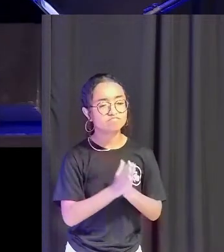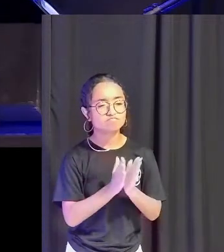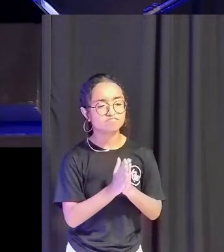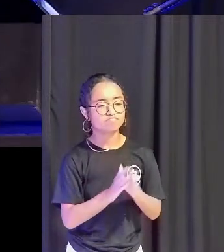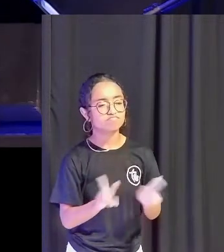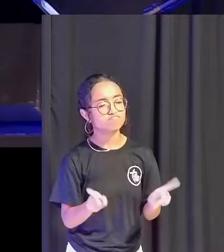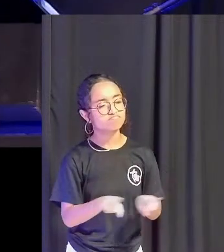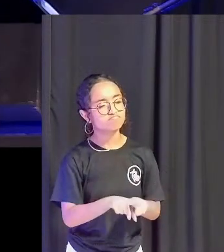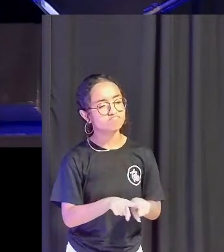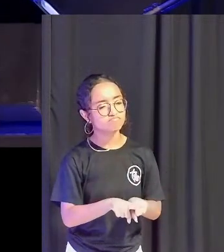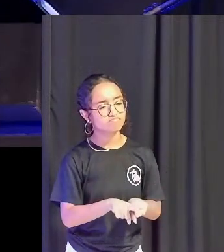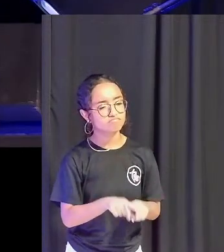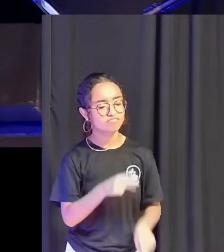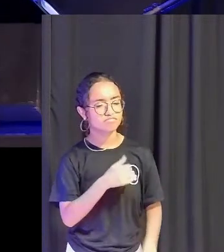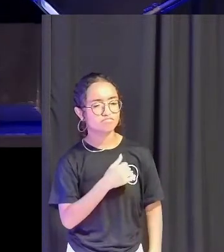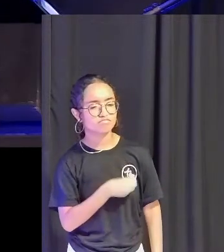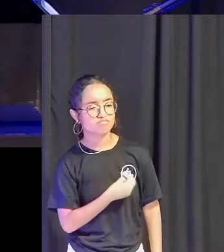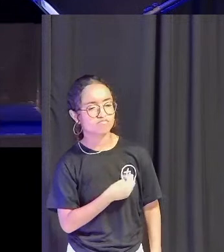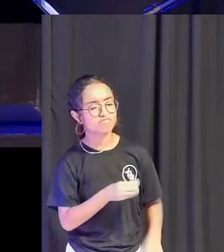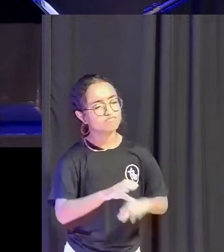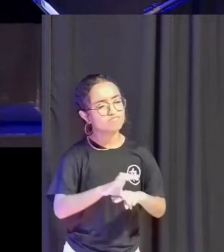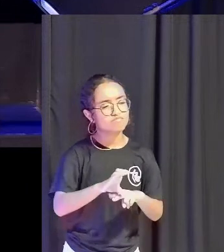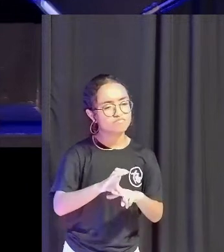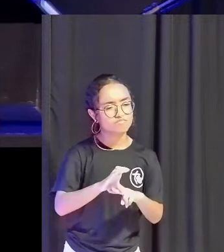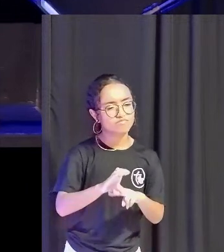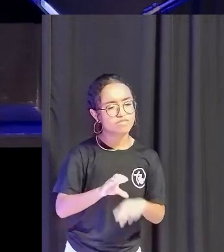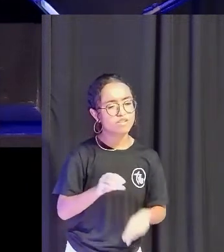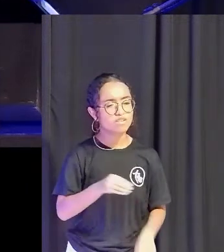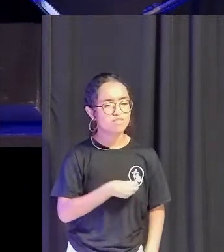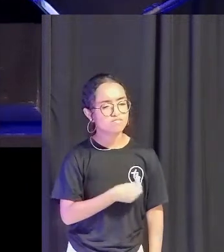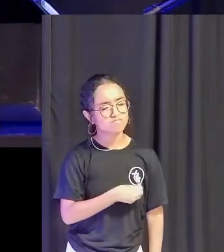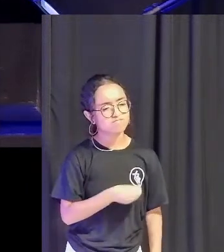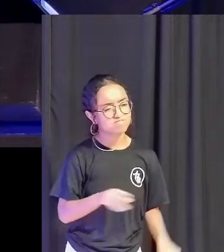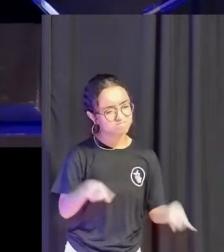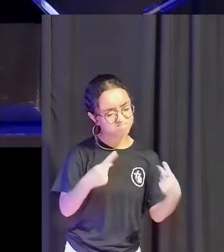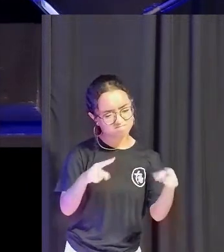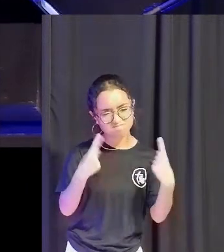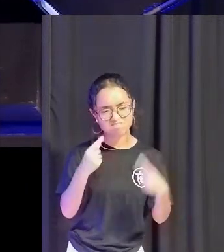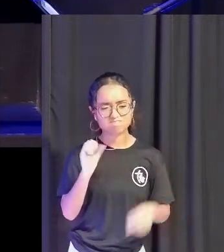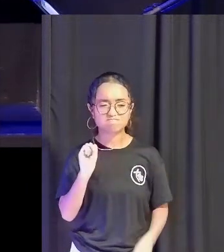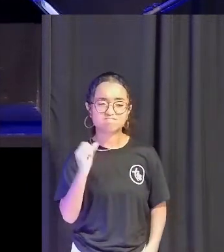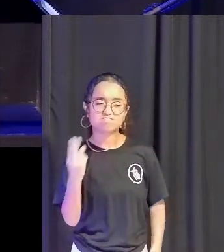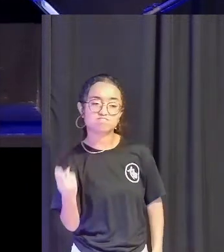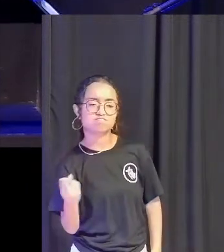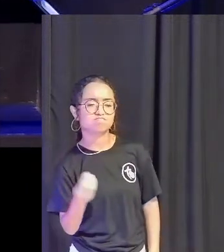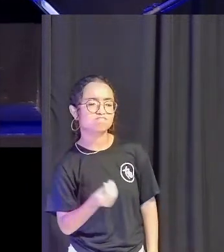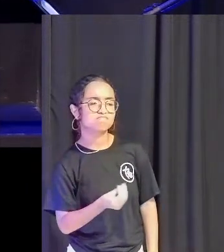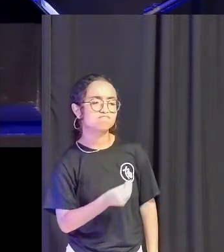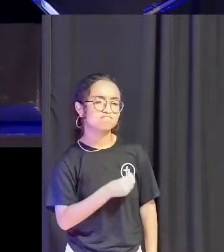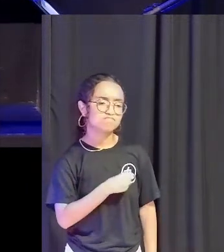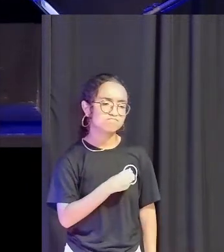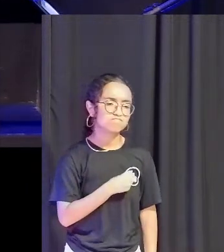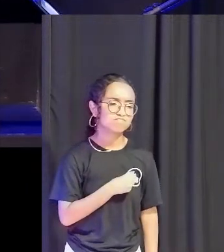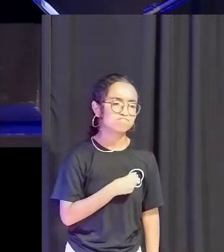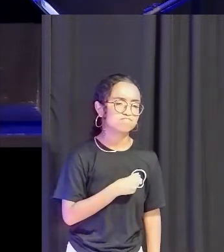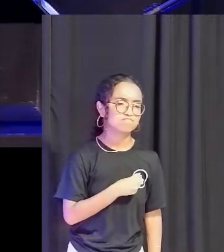momento colocando alguma tentação, algum pecado que eles estão enfrentando nas suas